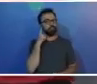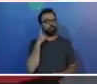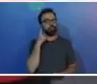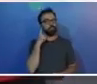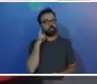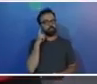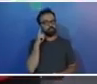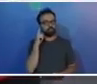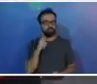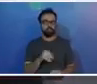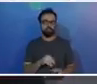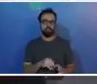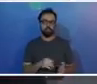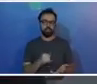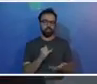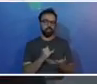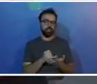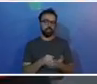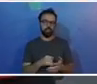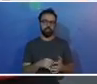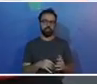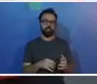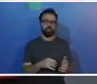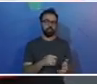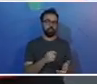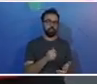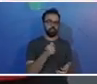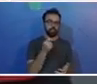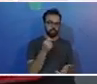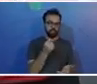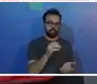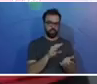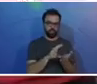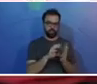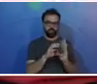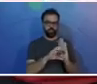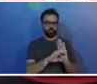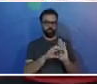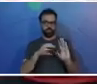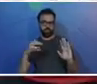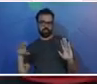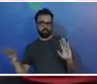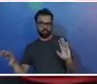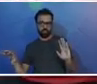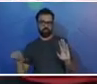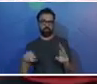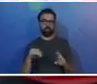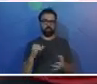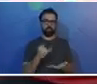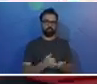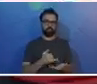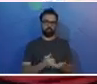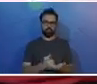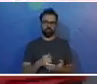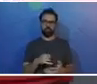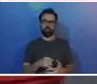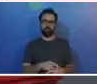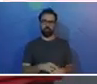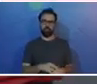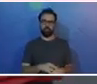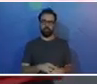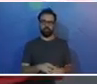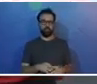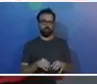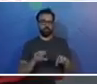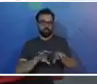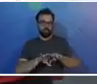impostos, uma parte do valor que são os impostos são destinados aos governos. Governo federal e a outra